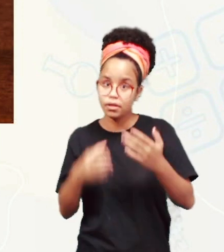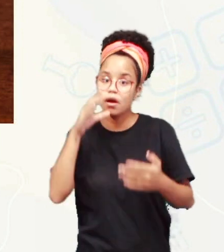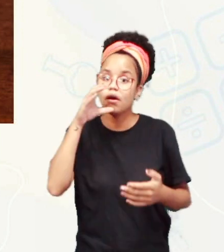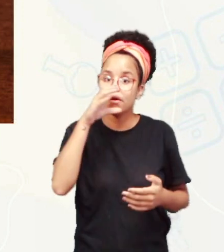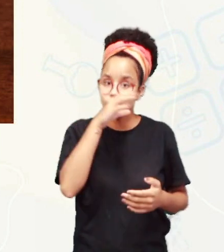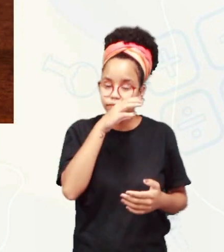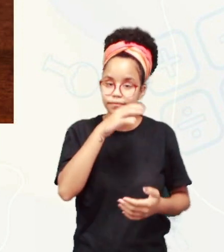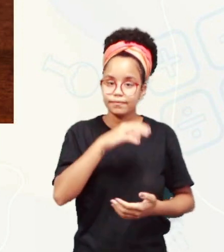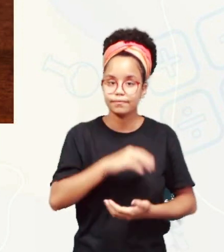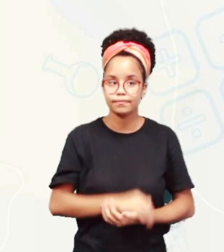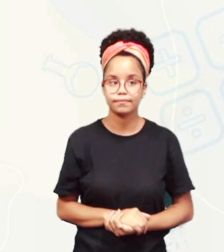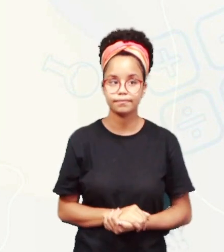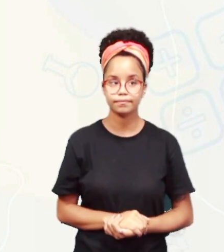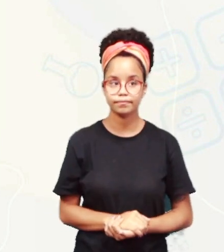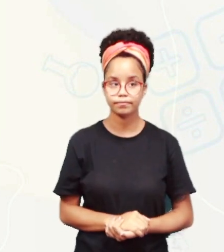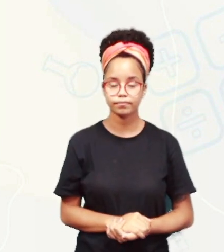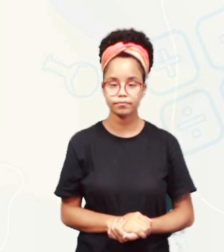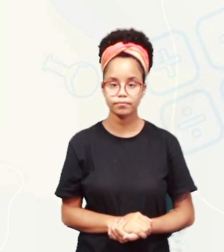calor